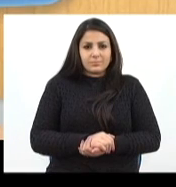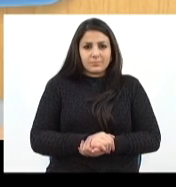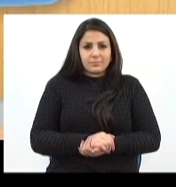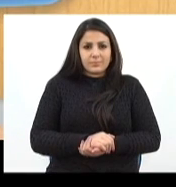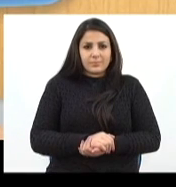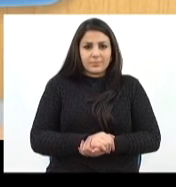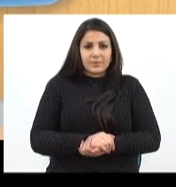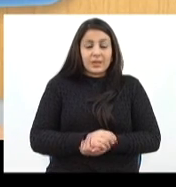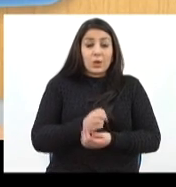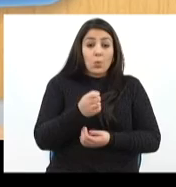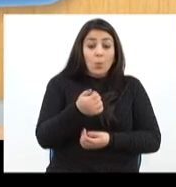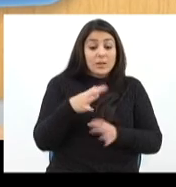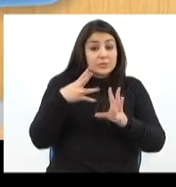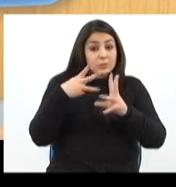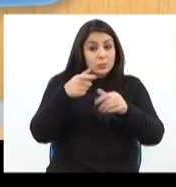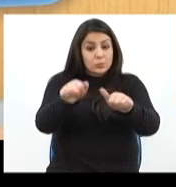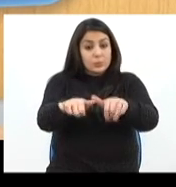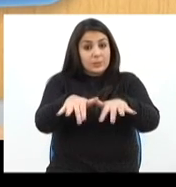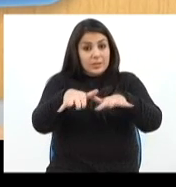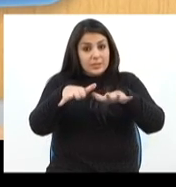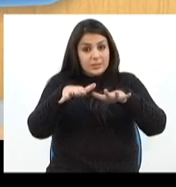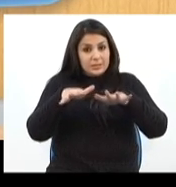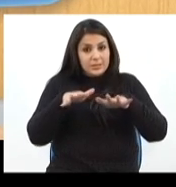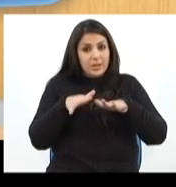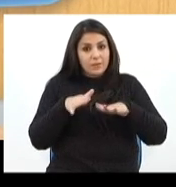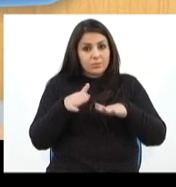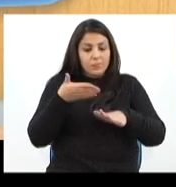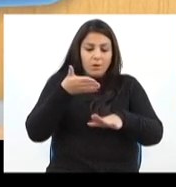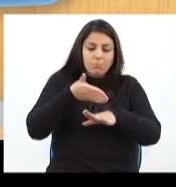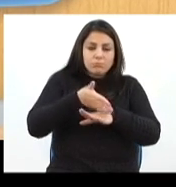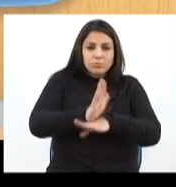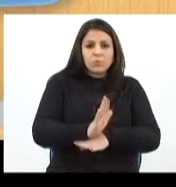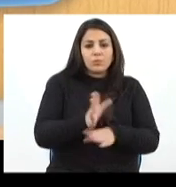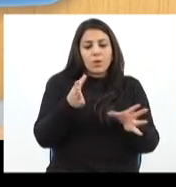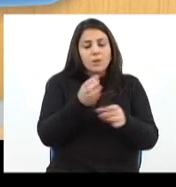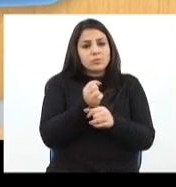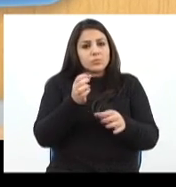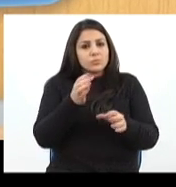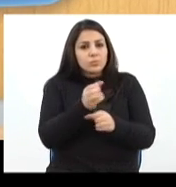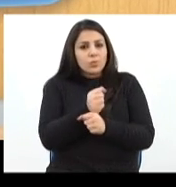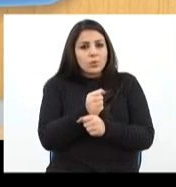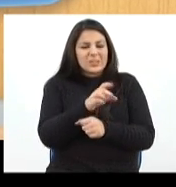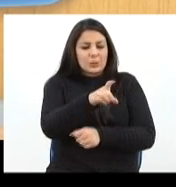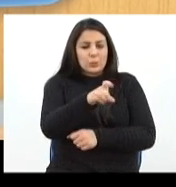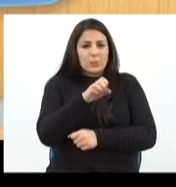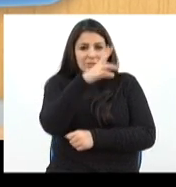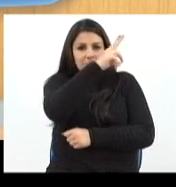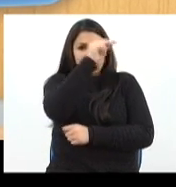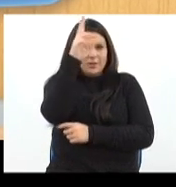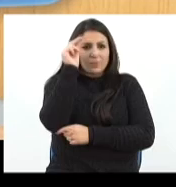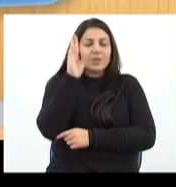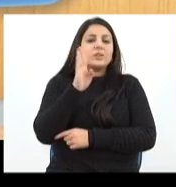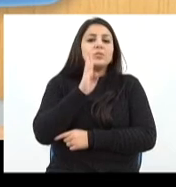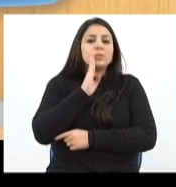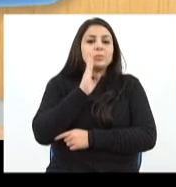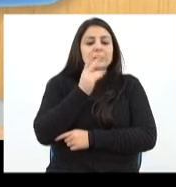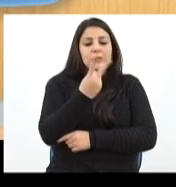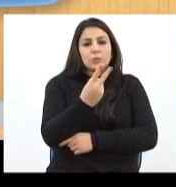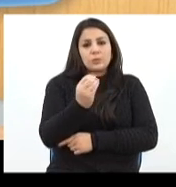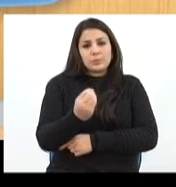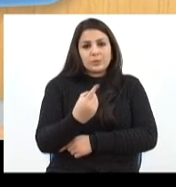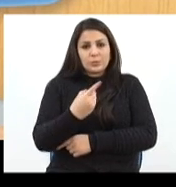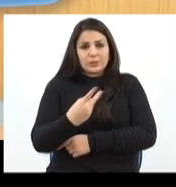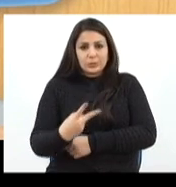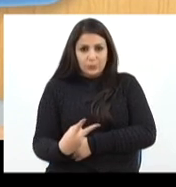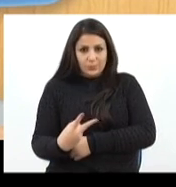A maioria do plenário aprovou as contas do ex-prefeito Ayrton Dipp referentes ao exercício de 2012.